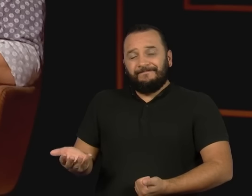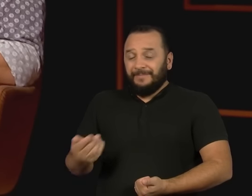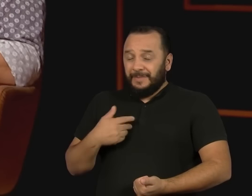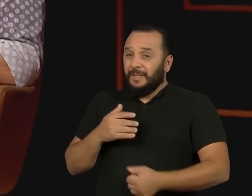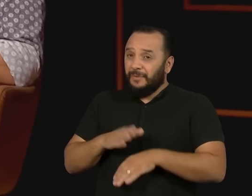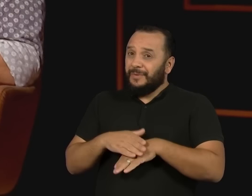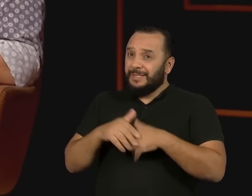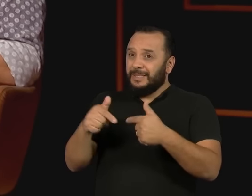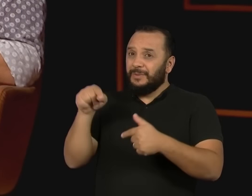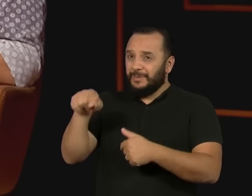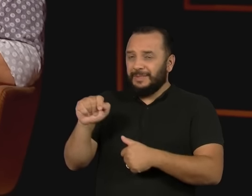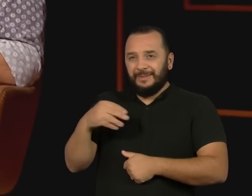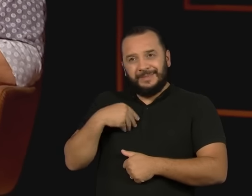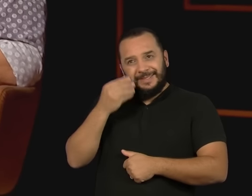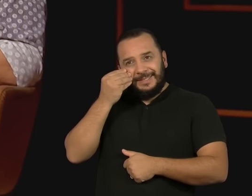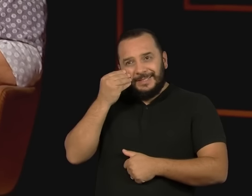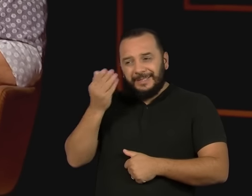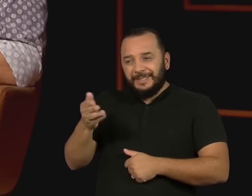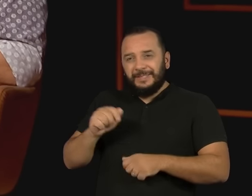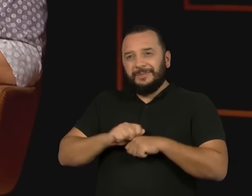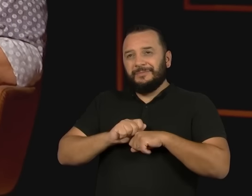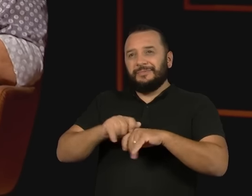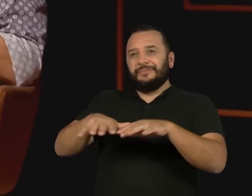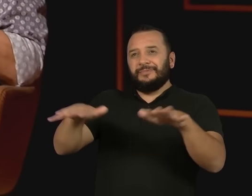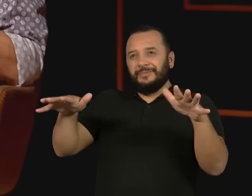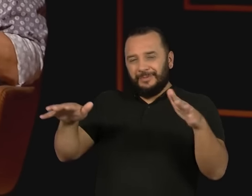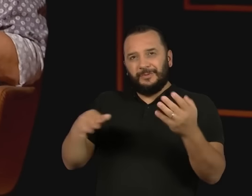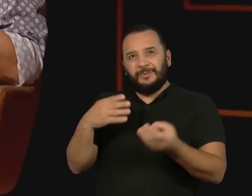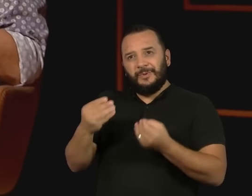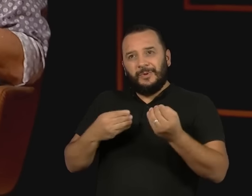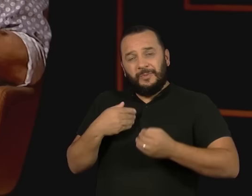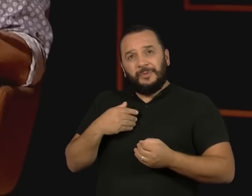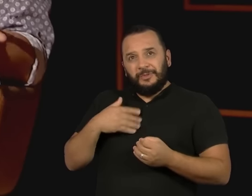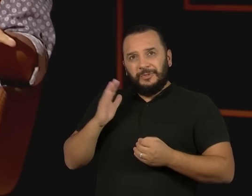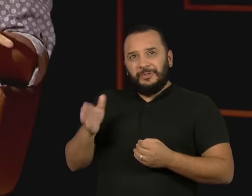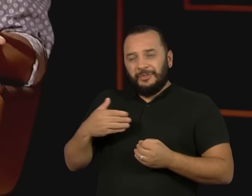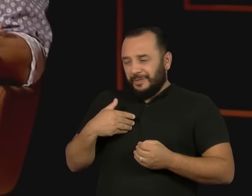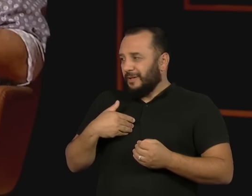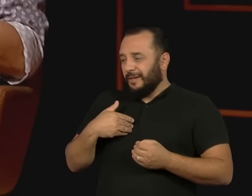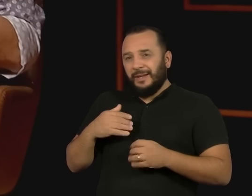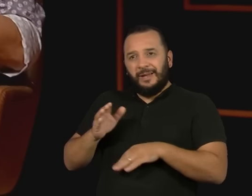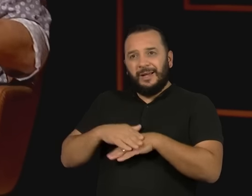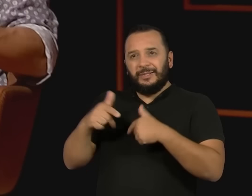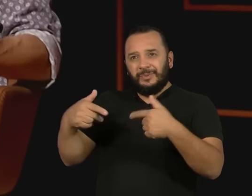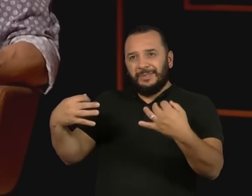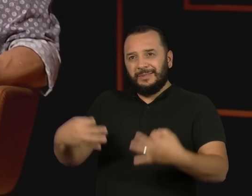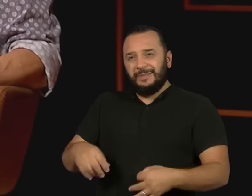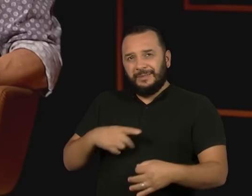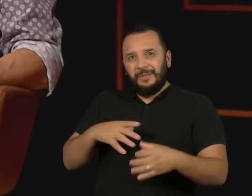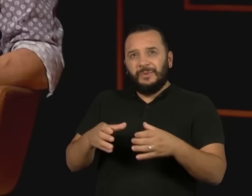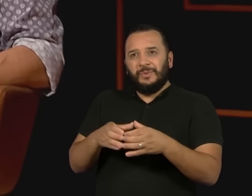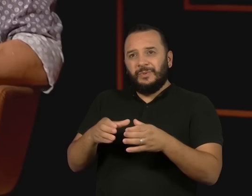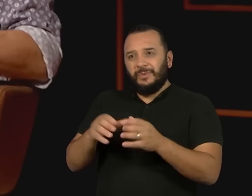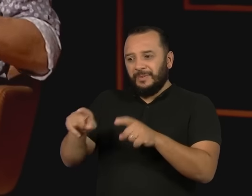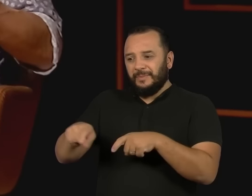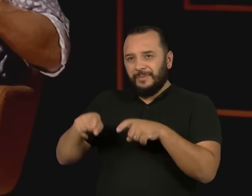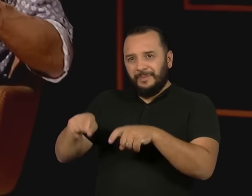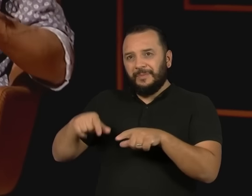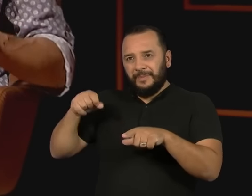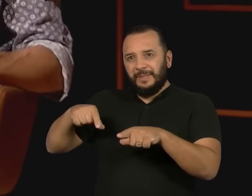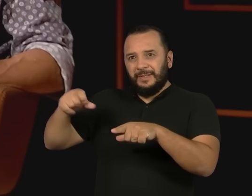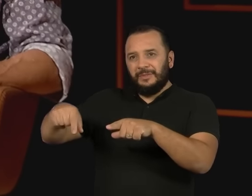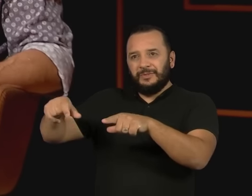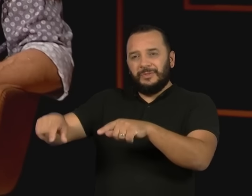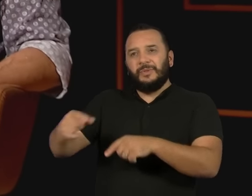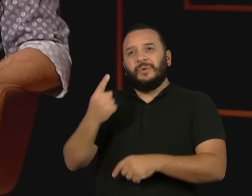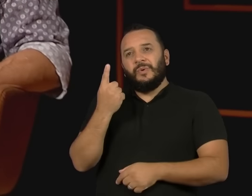venho tentando fazer e reverberar através das minhas redes e através de ações concretas. Eu tenho um grupo de plantio que a gente tenta uma vez por